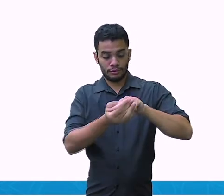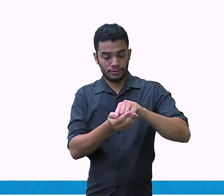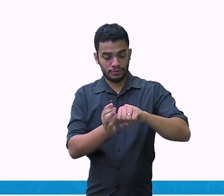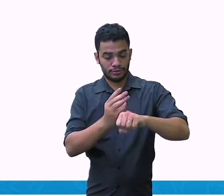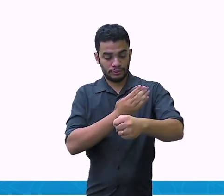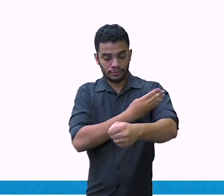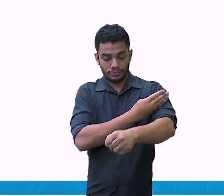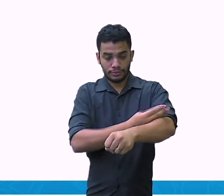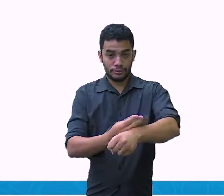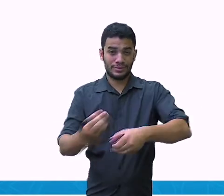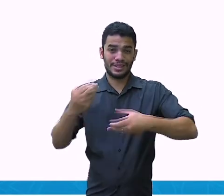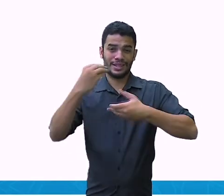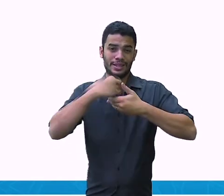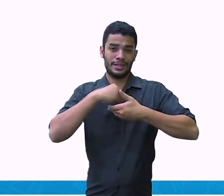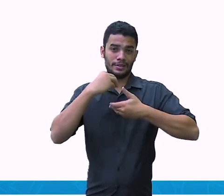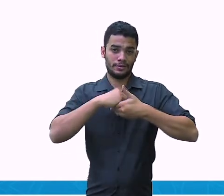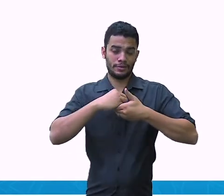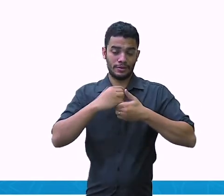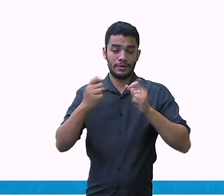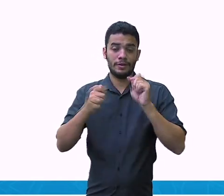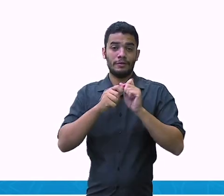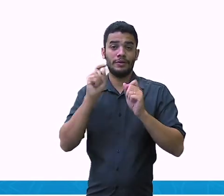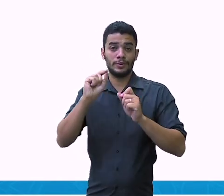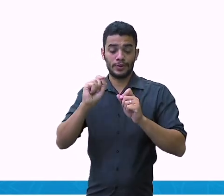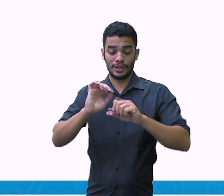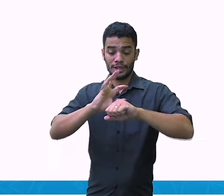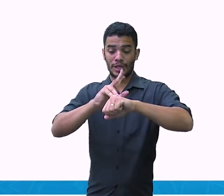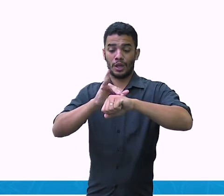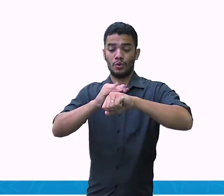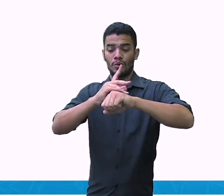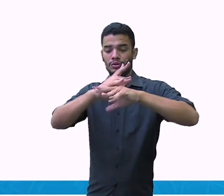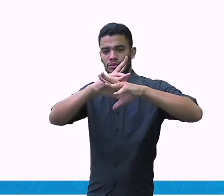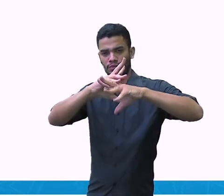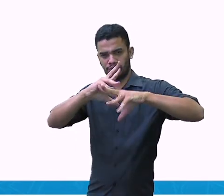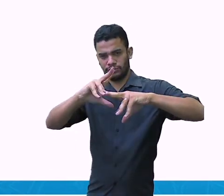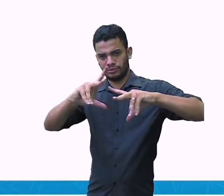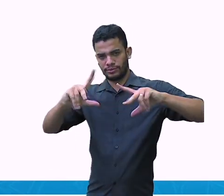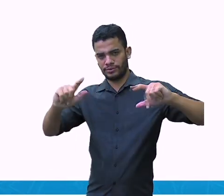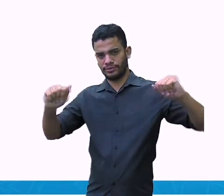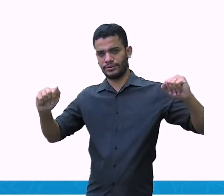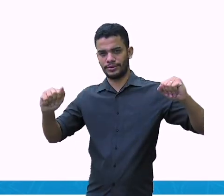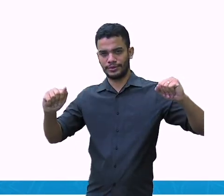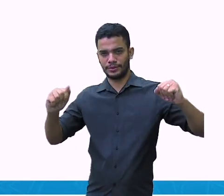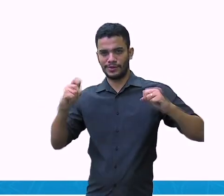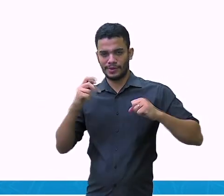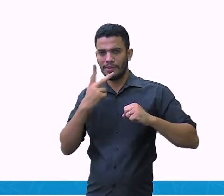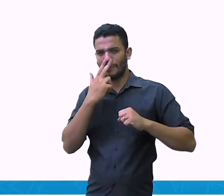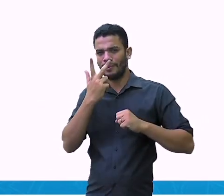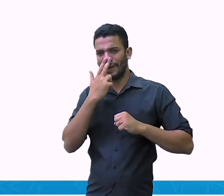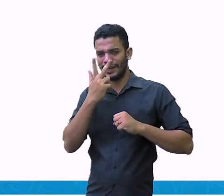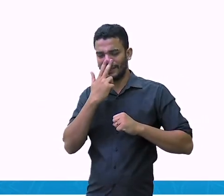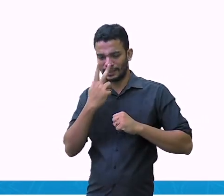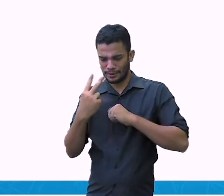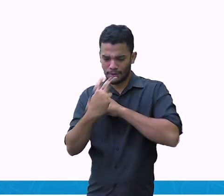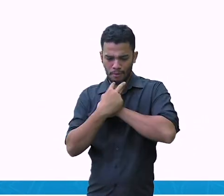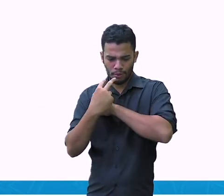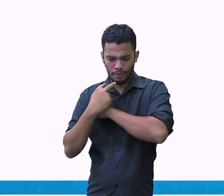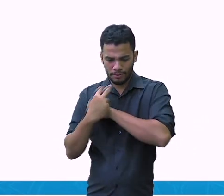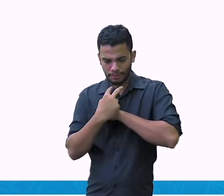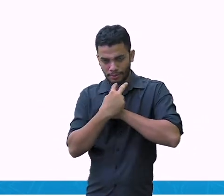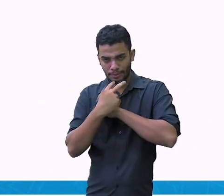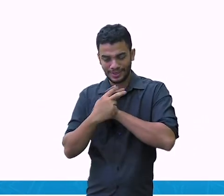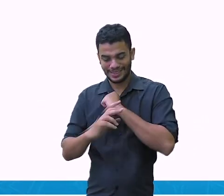viu lá anteriormente que o nosso organismo é formado de diversas partes que trabalham para o